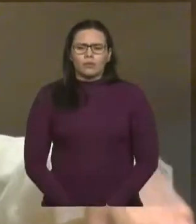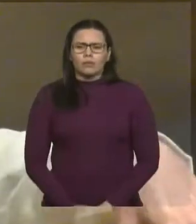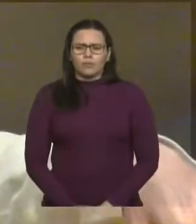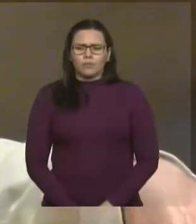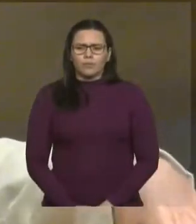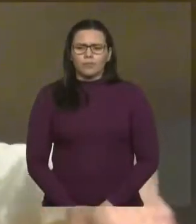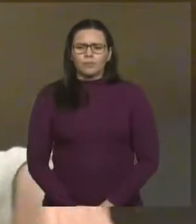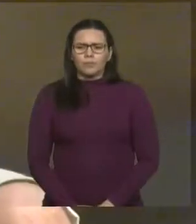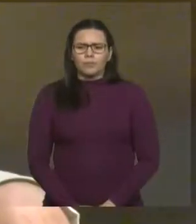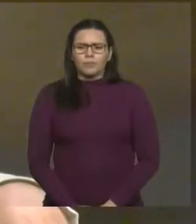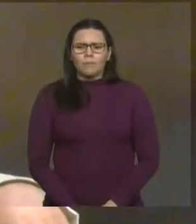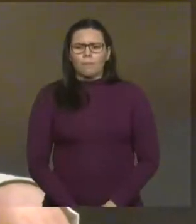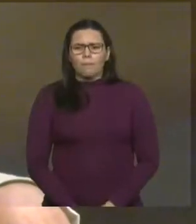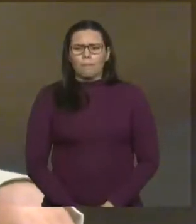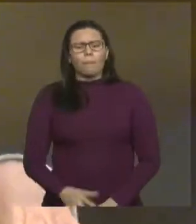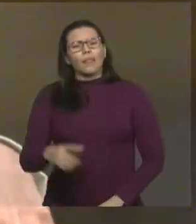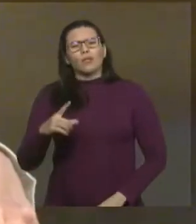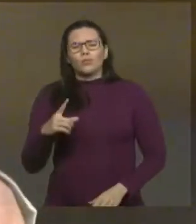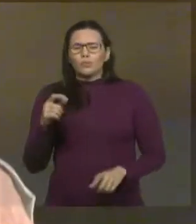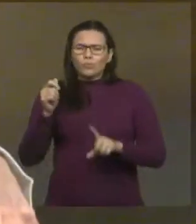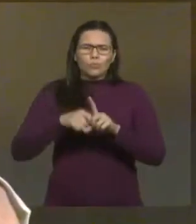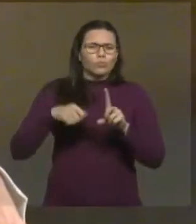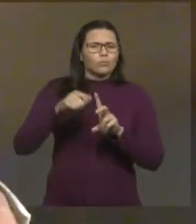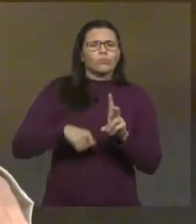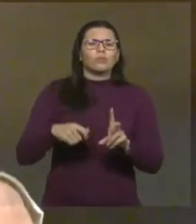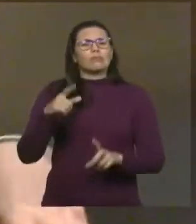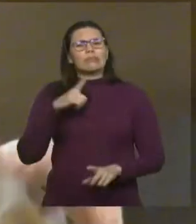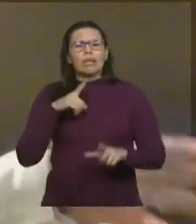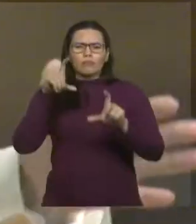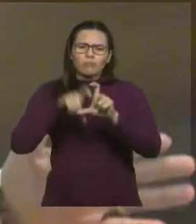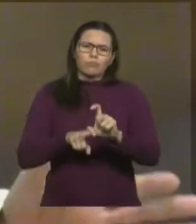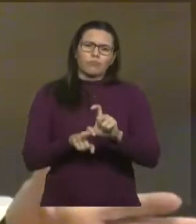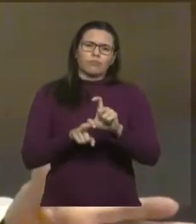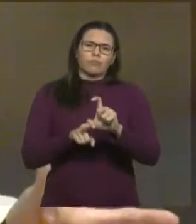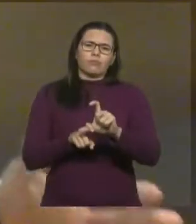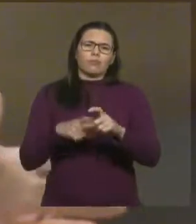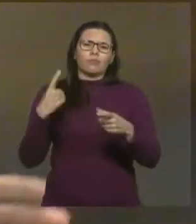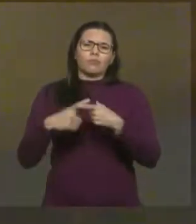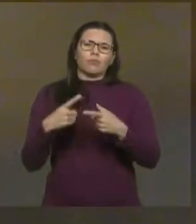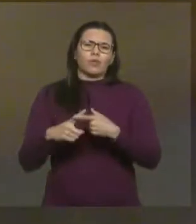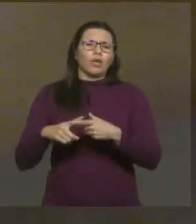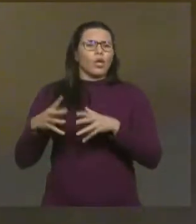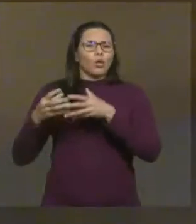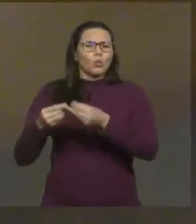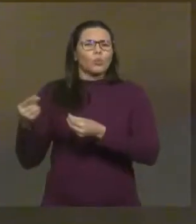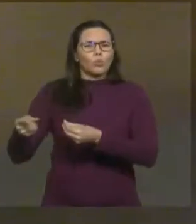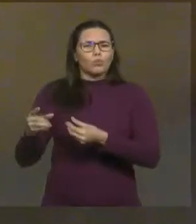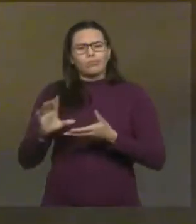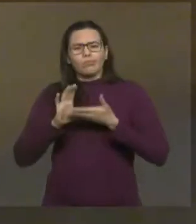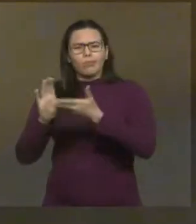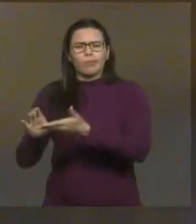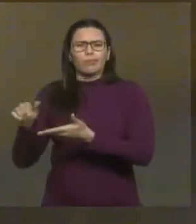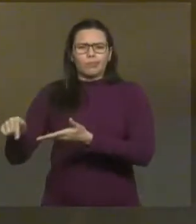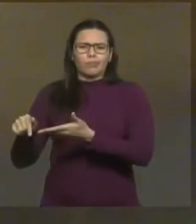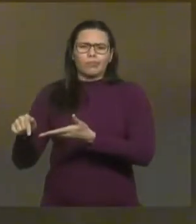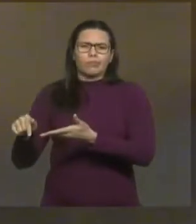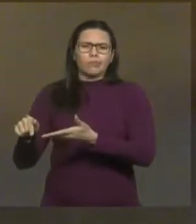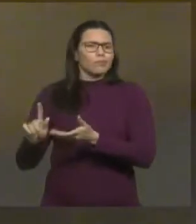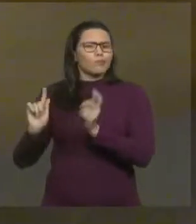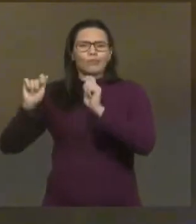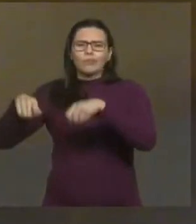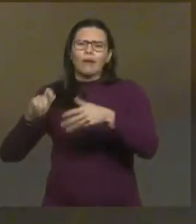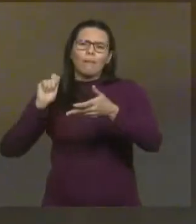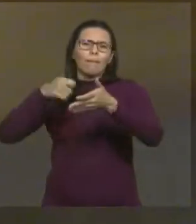isso, todo mês tem um desalinhamento. Nós não podemos fazer isso de forma irregular. Então, nós precisamos resolver o que